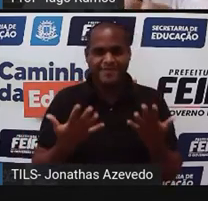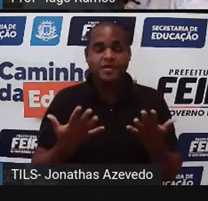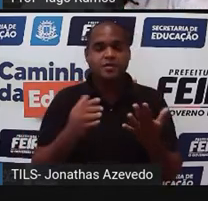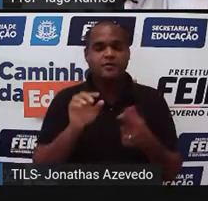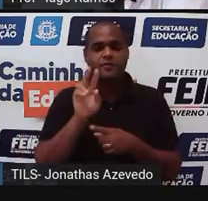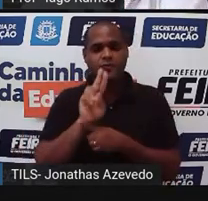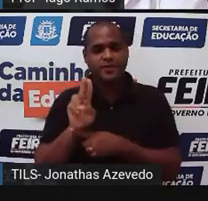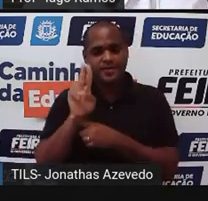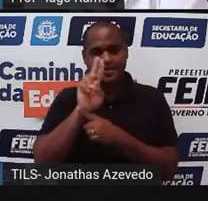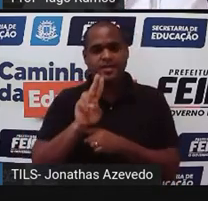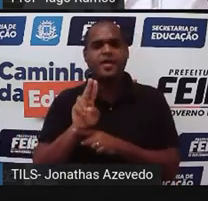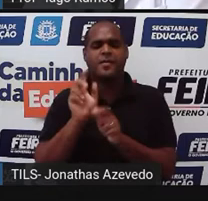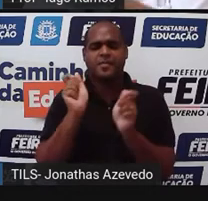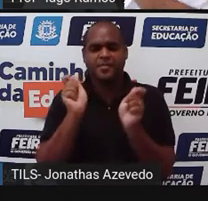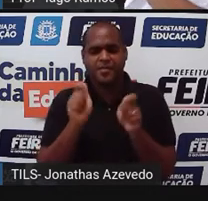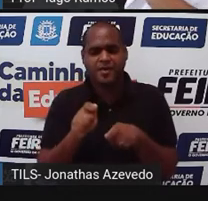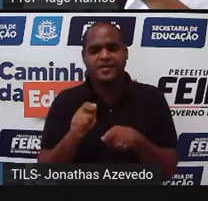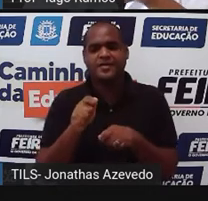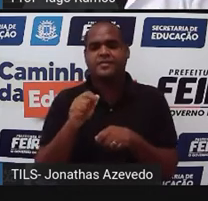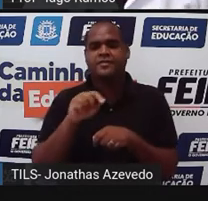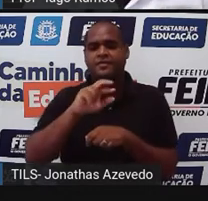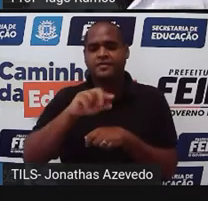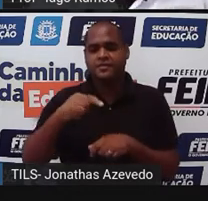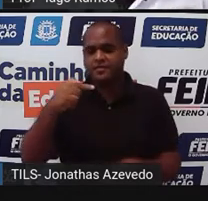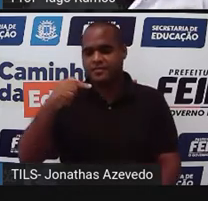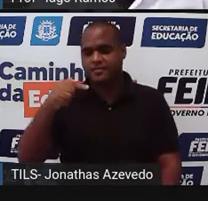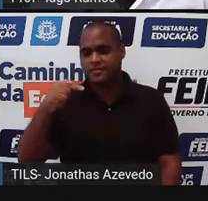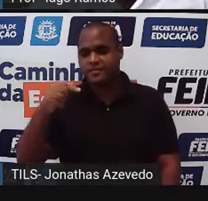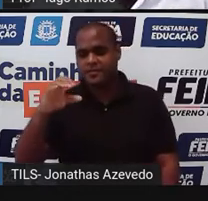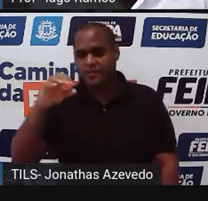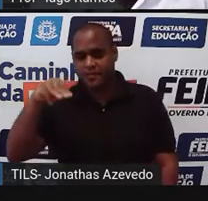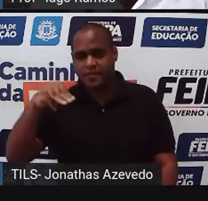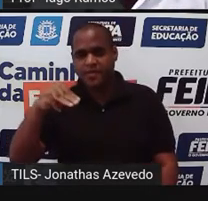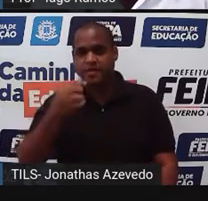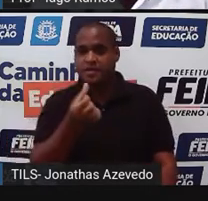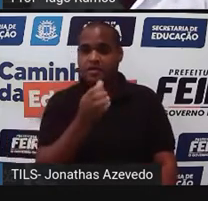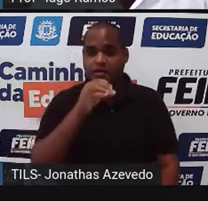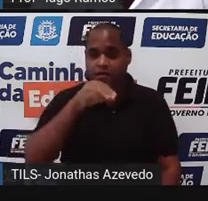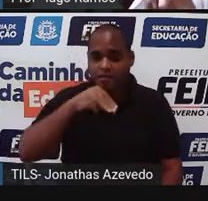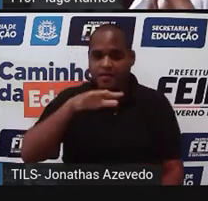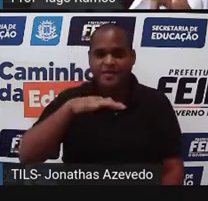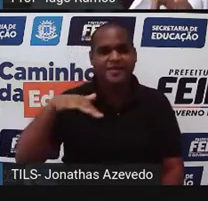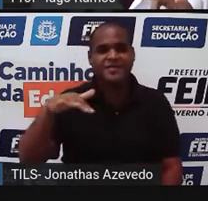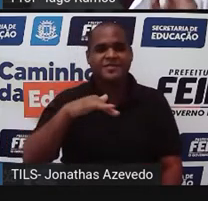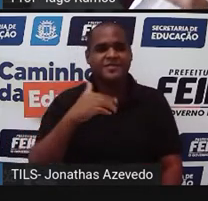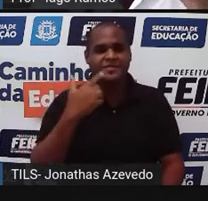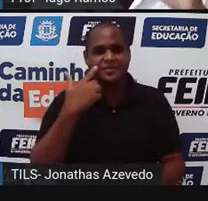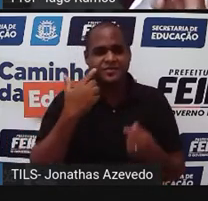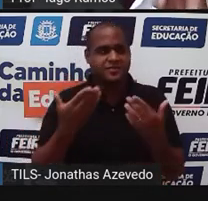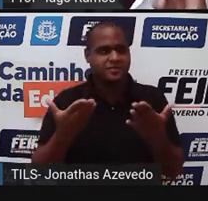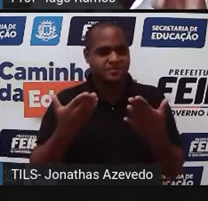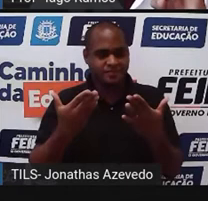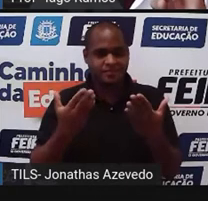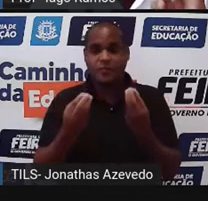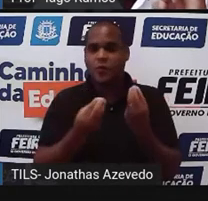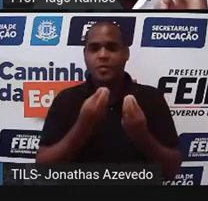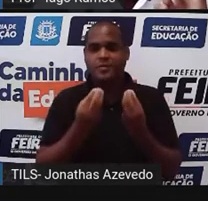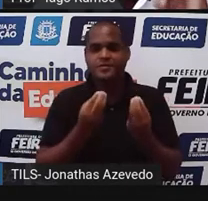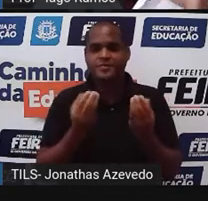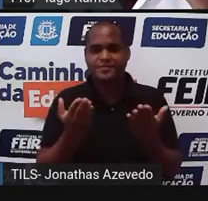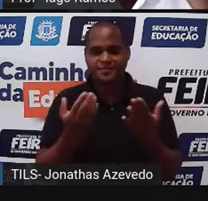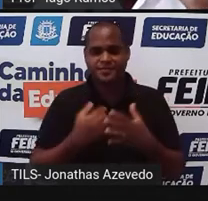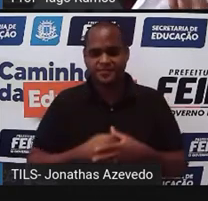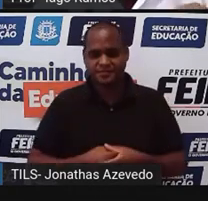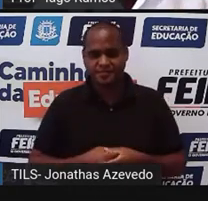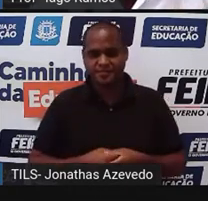usa com essas medidas aí e acha a área desse triângulo Olha só como é que fica